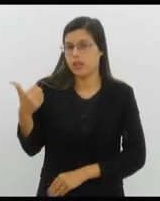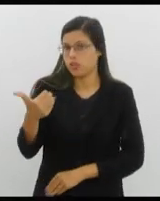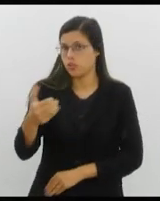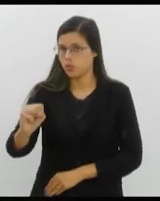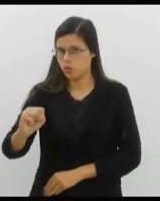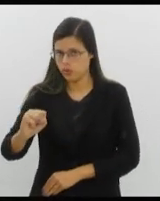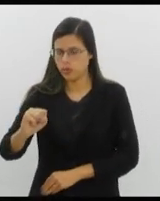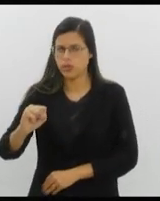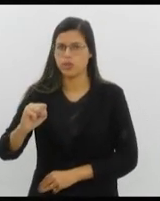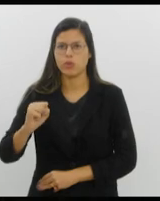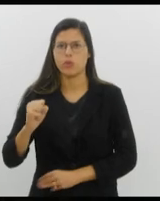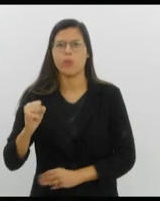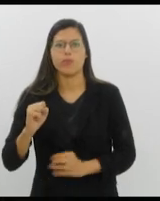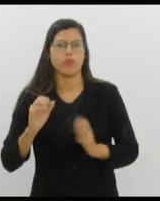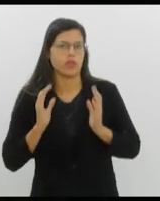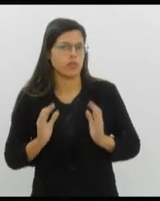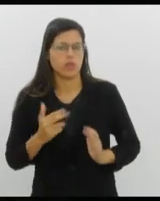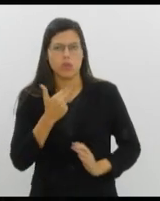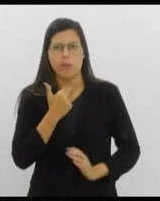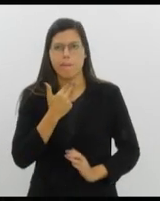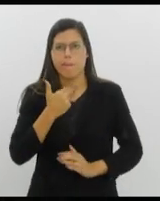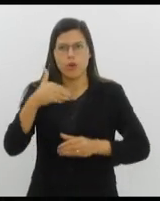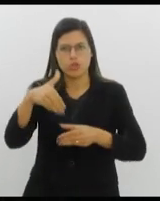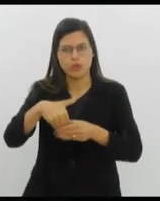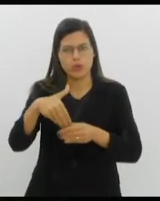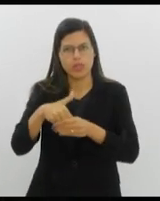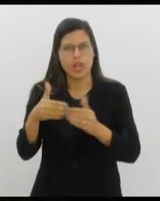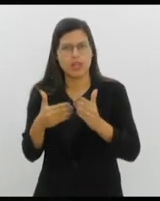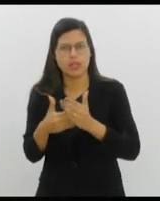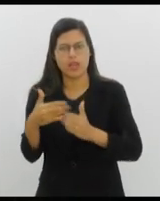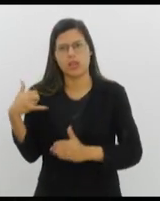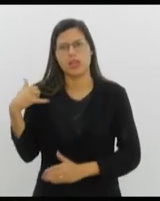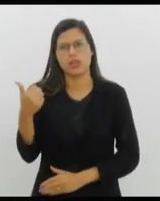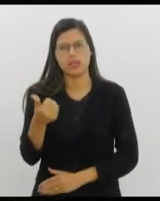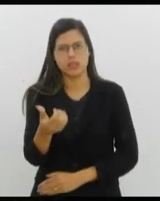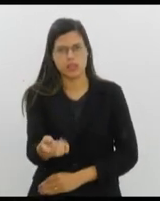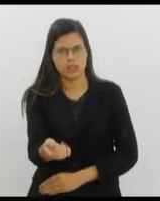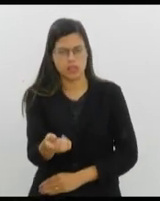Um cidadão não pode votar até chegar aos 16.